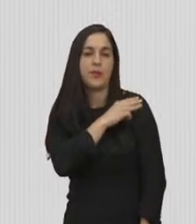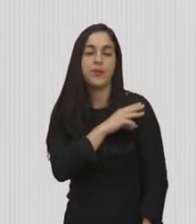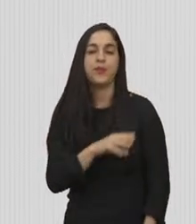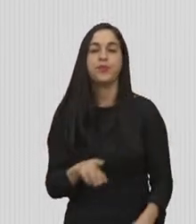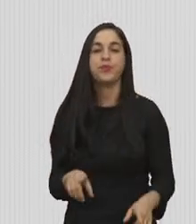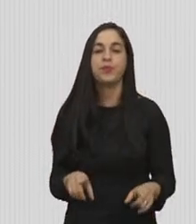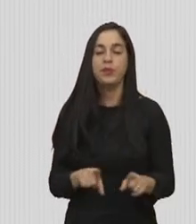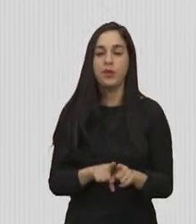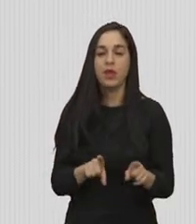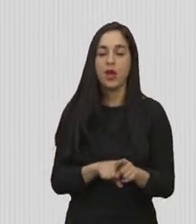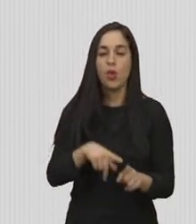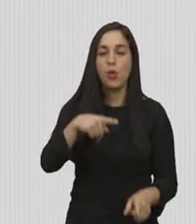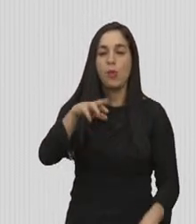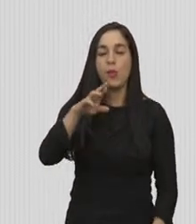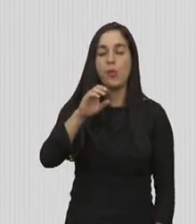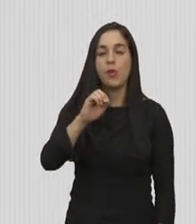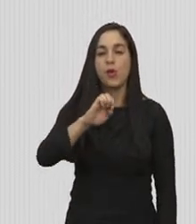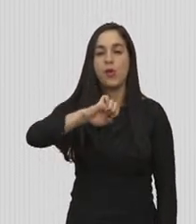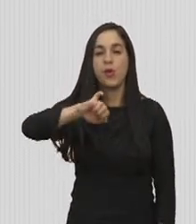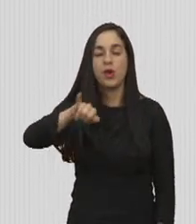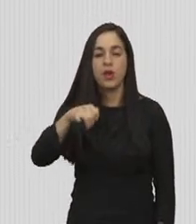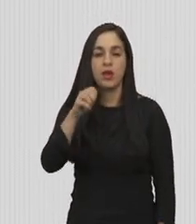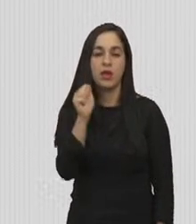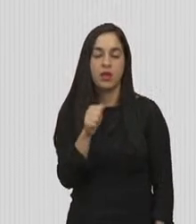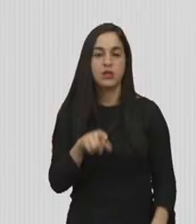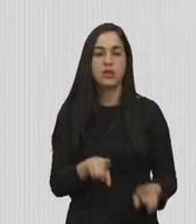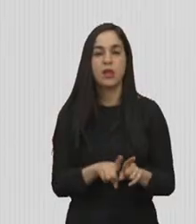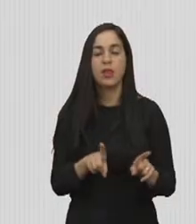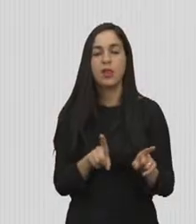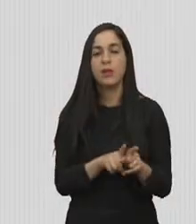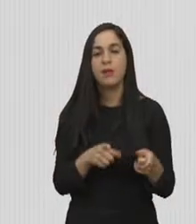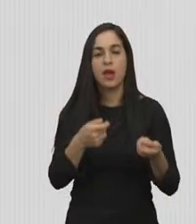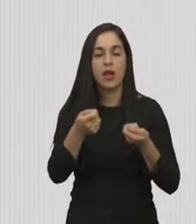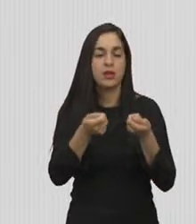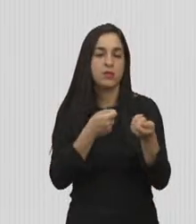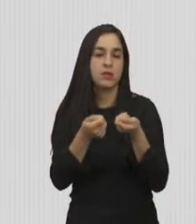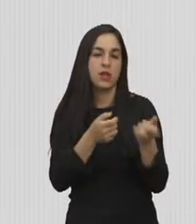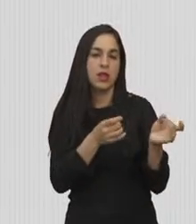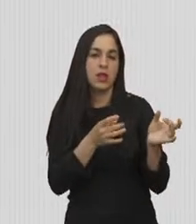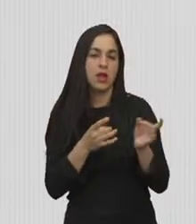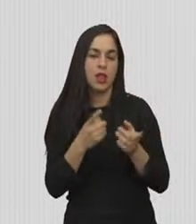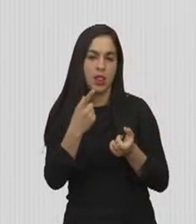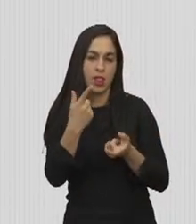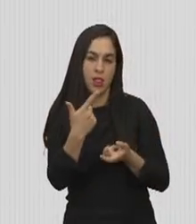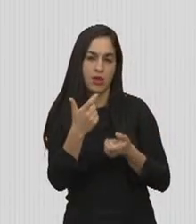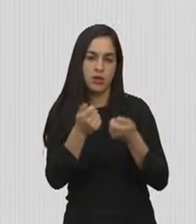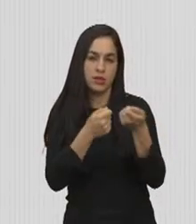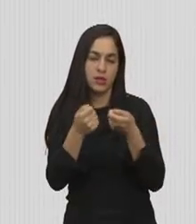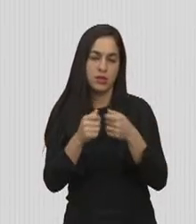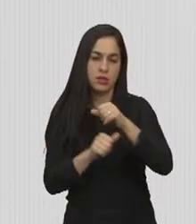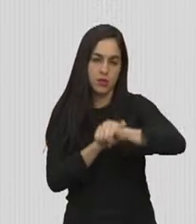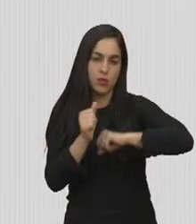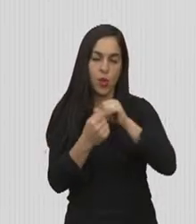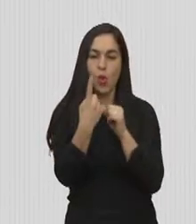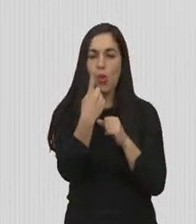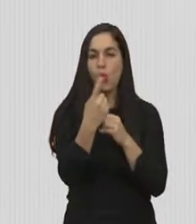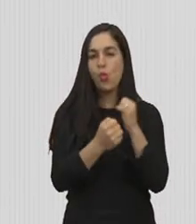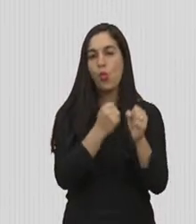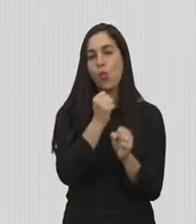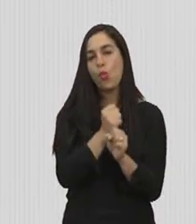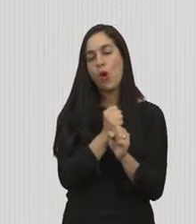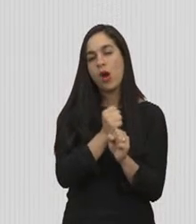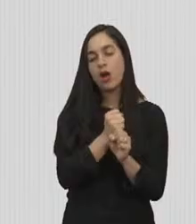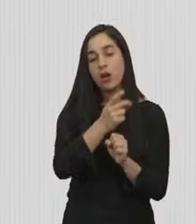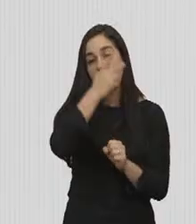ensino médio, o PROEJA, o técnico de administração, que era de 2 anos, se transformou num técnico de 1 ano. Então, a